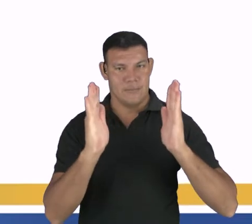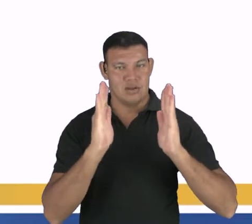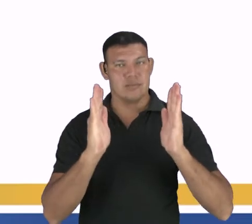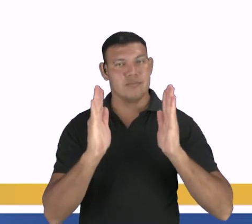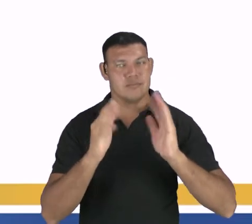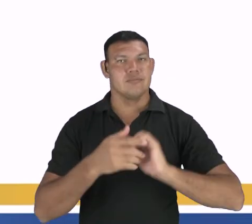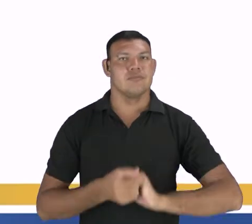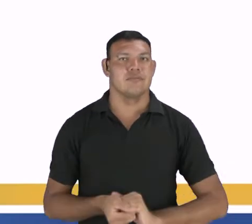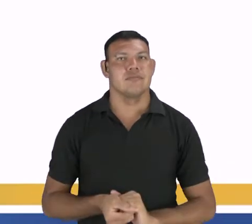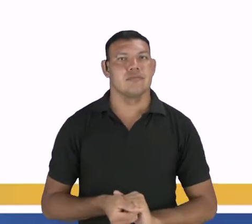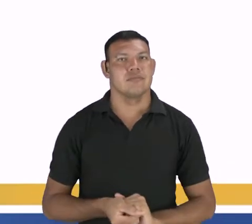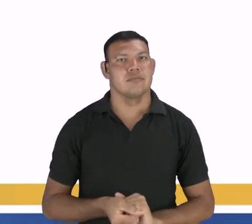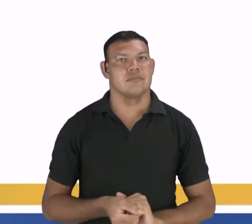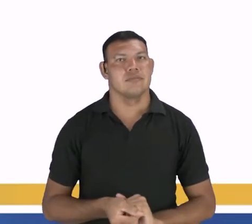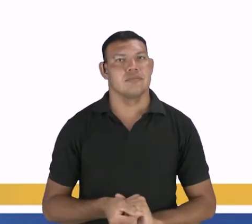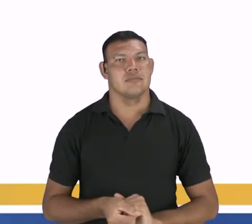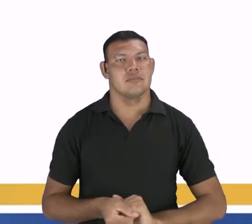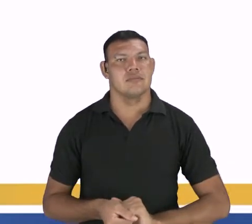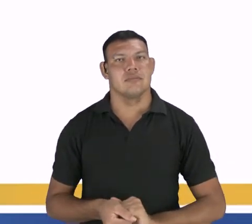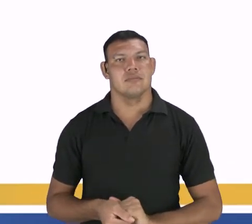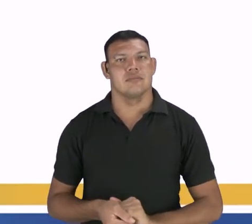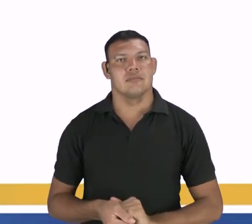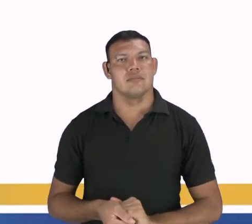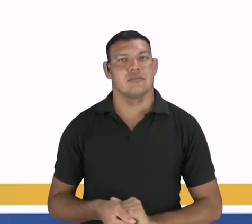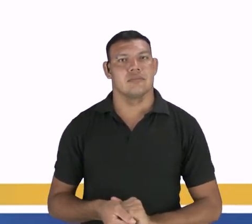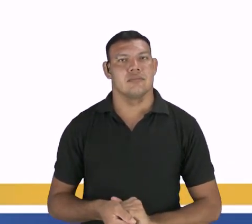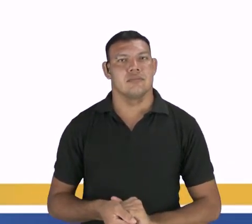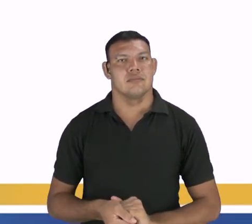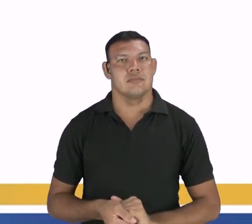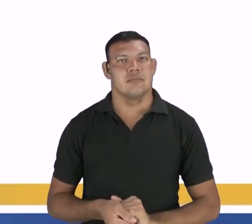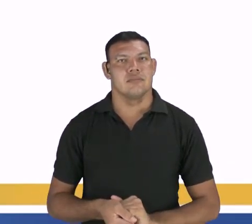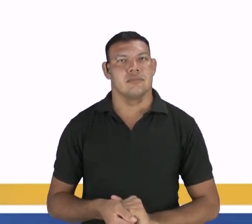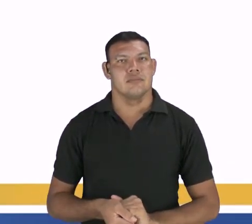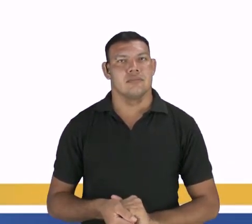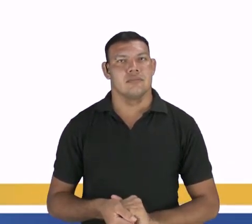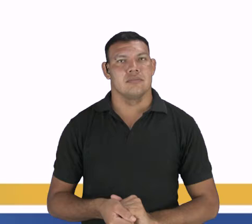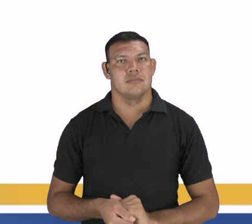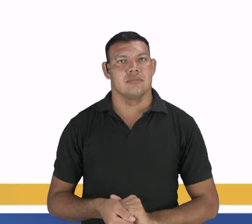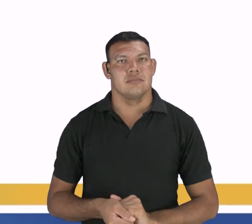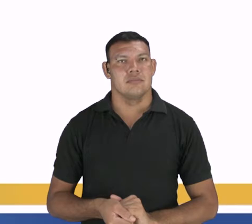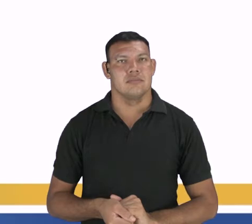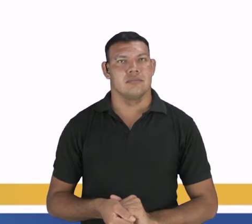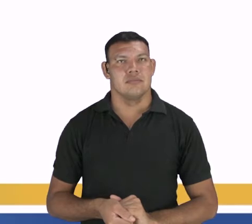seu módulo aí, já que estamos falando de distância do ponto zero.